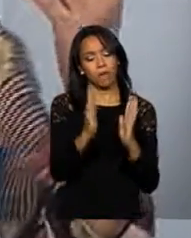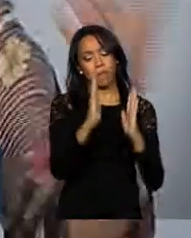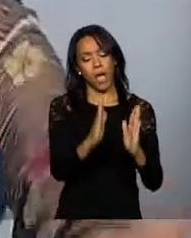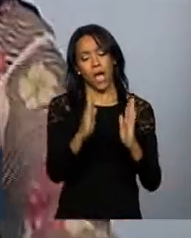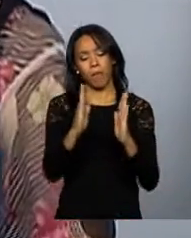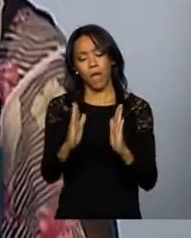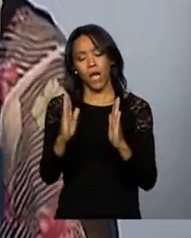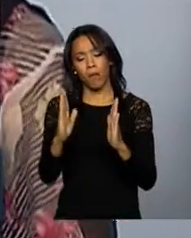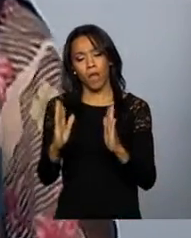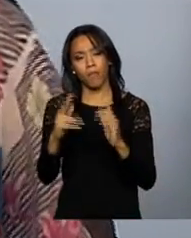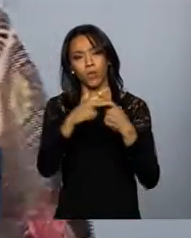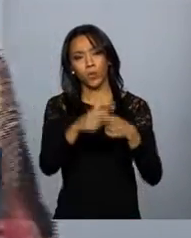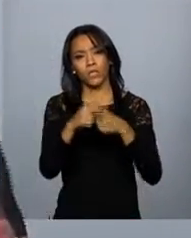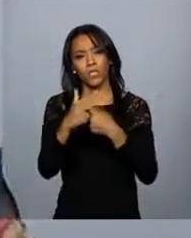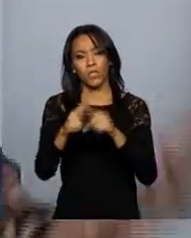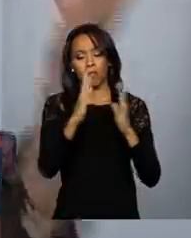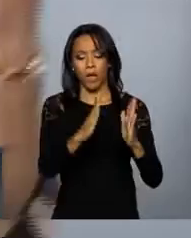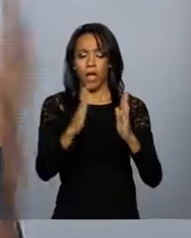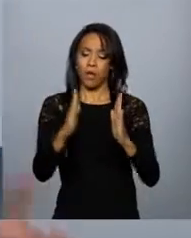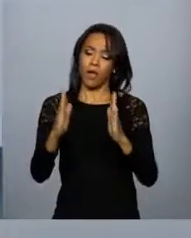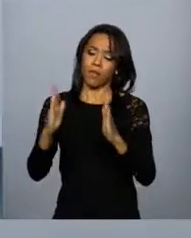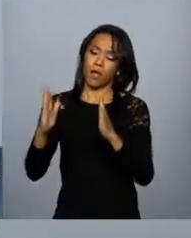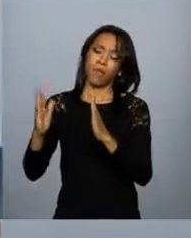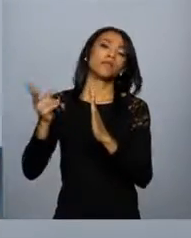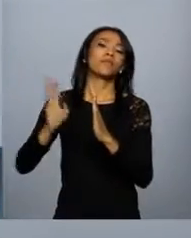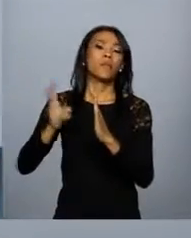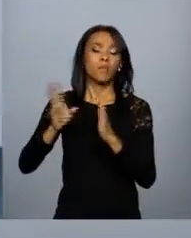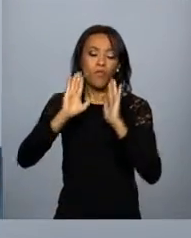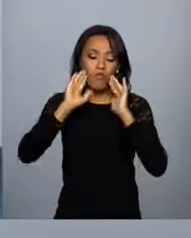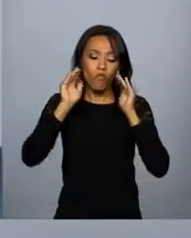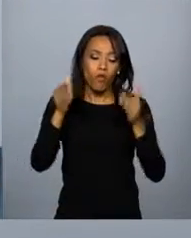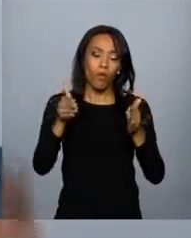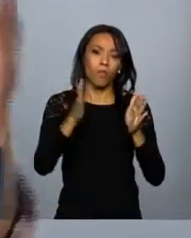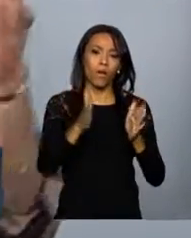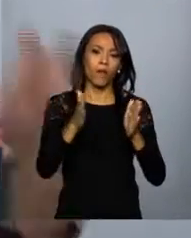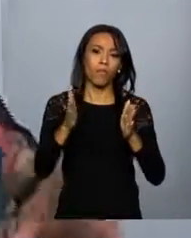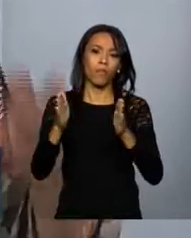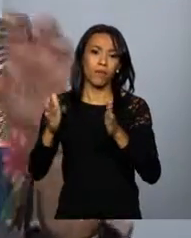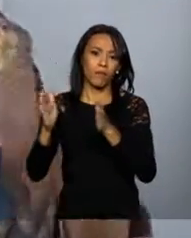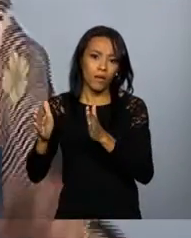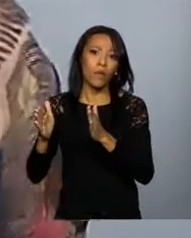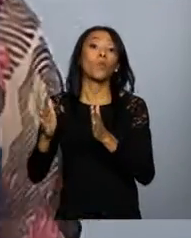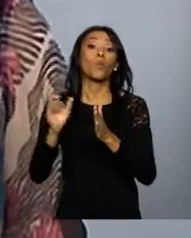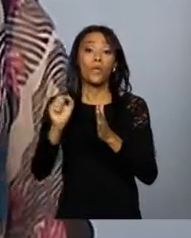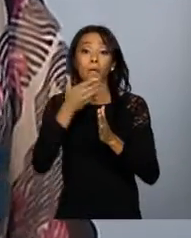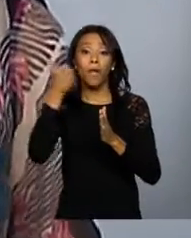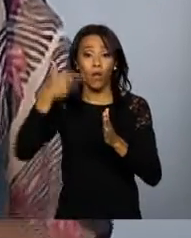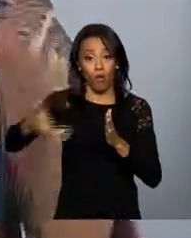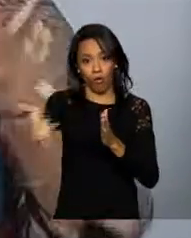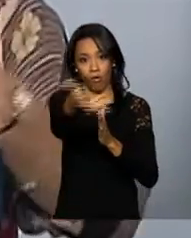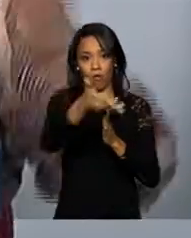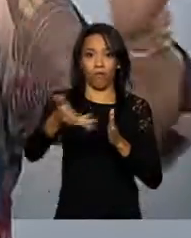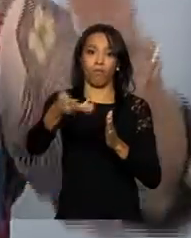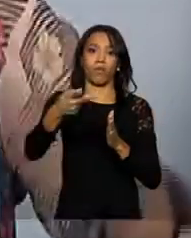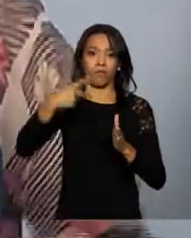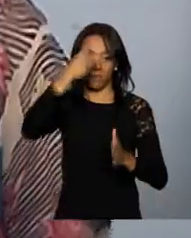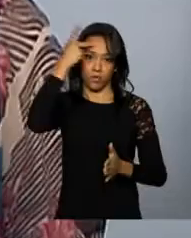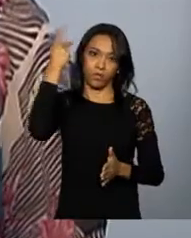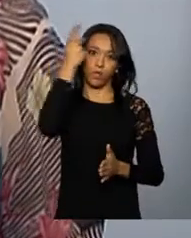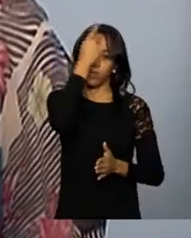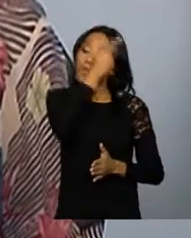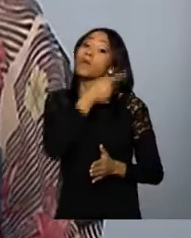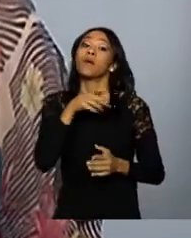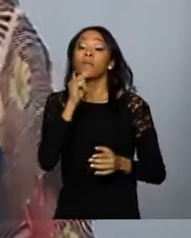sempre melhoramos os nossos programas, sempre focamos no que é melhor para as pessoas. Aqui, por exemplo, no